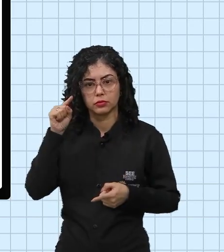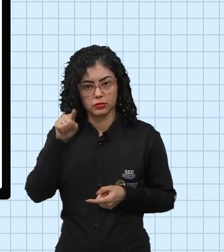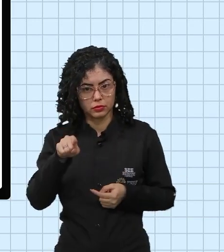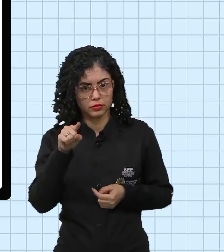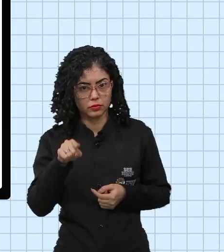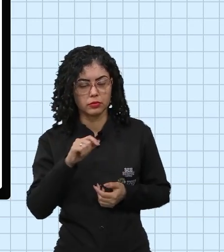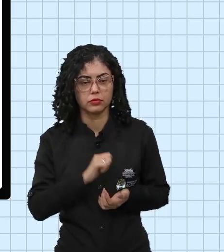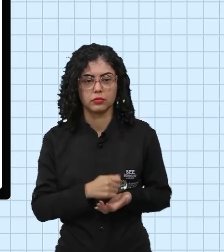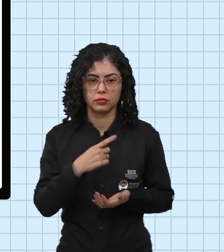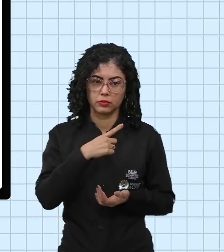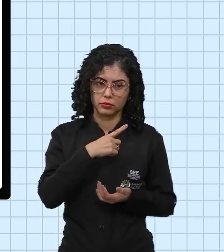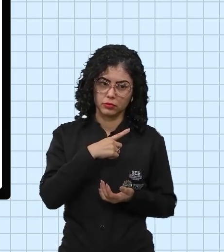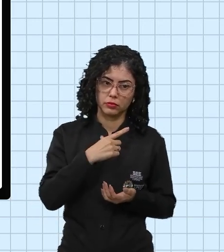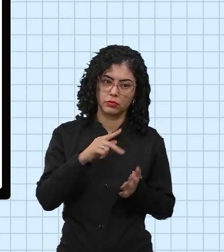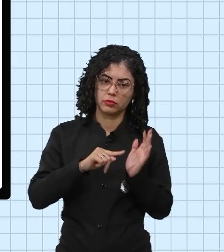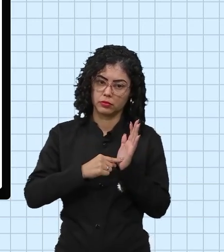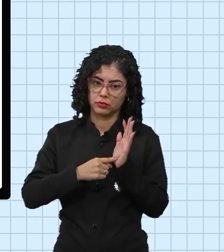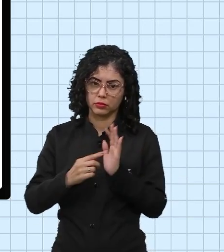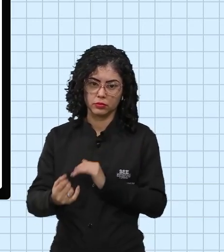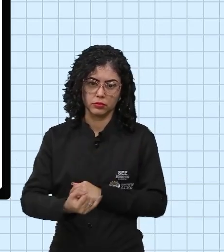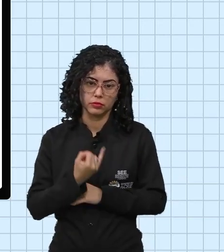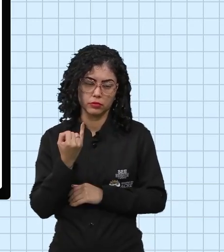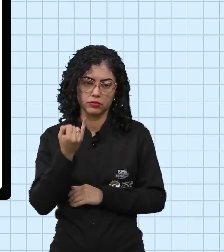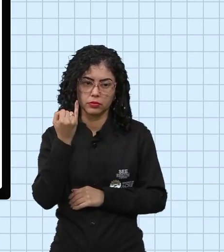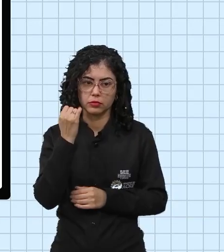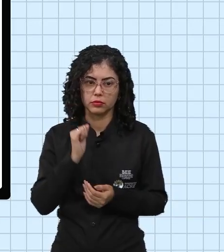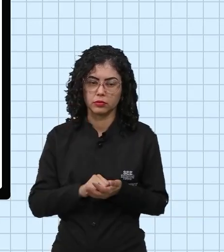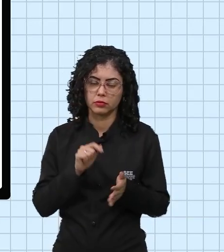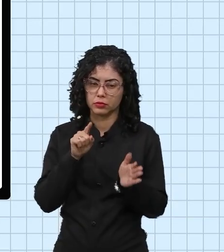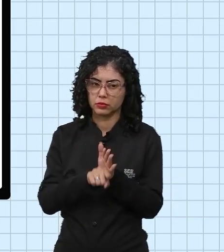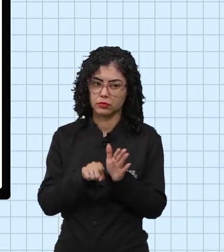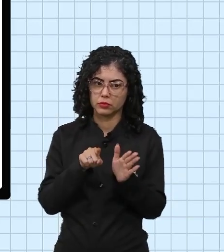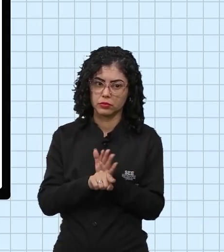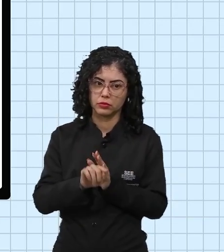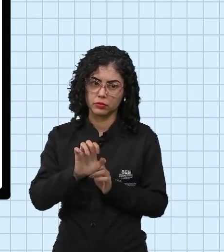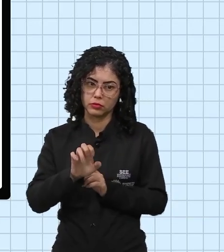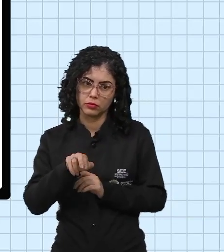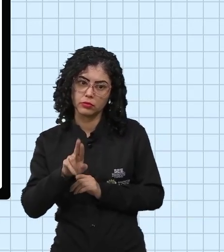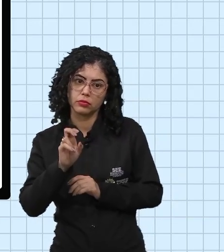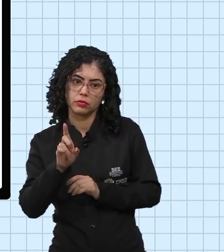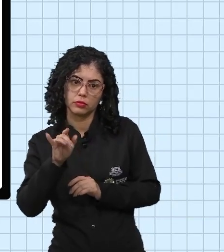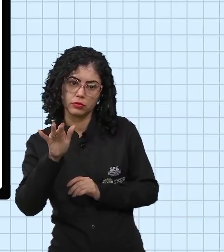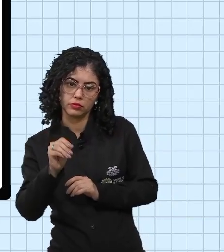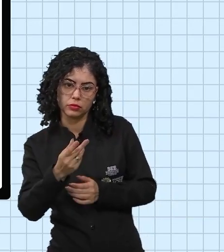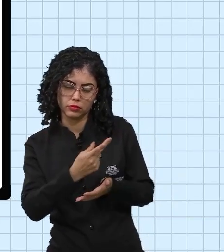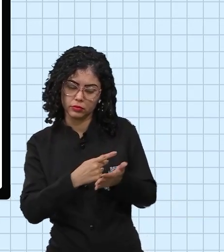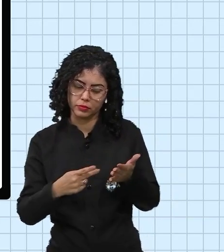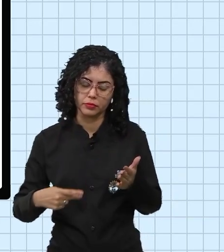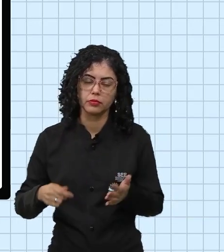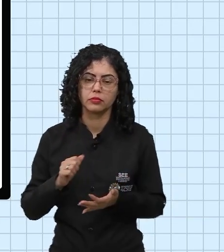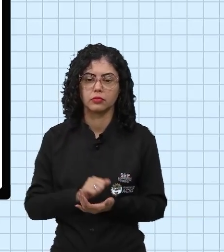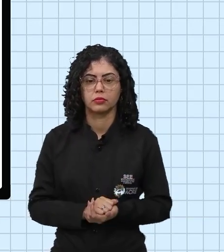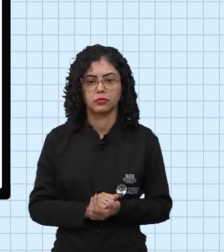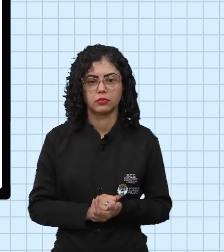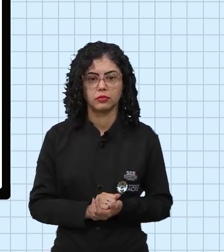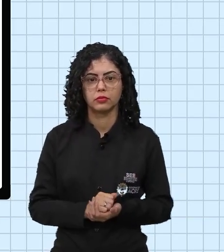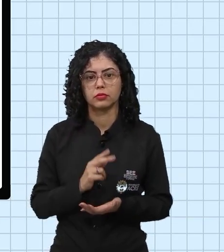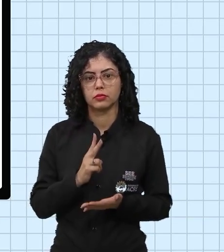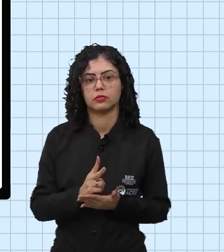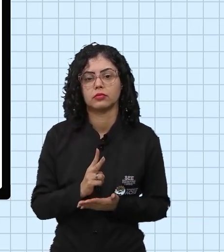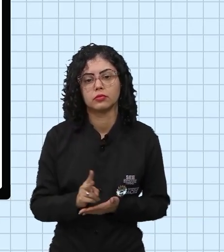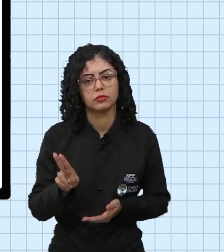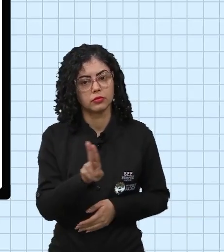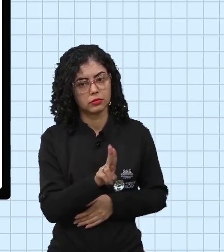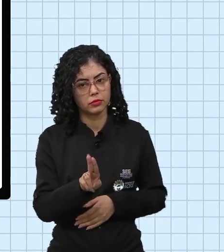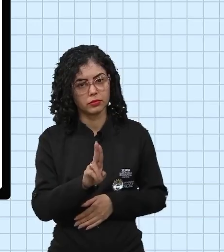aqui teve um ponto muito específico, porque está perguntando o enunciador desse poema. E sempre é chamado